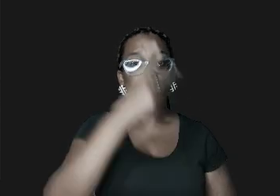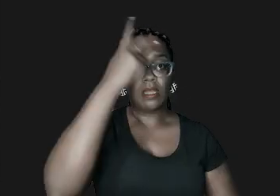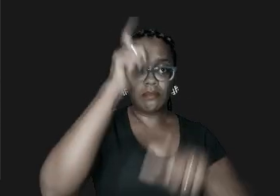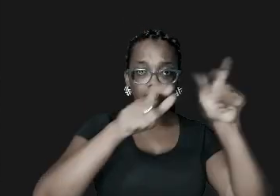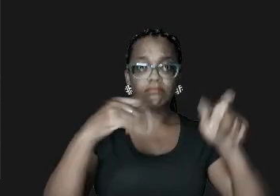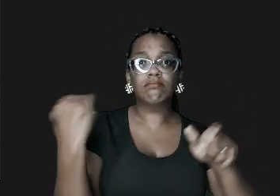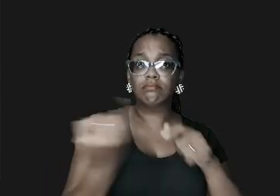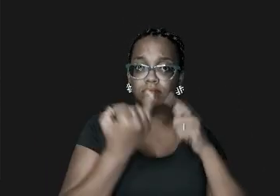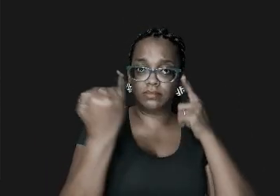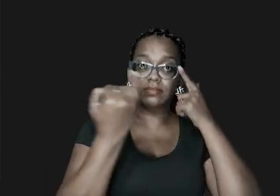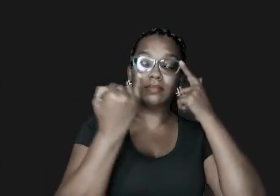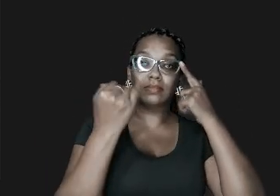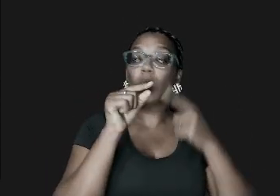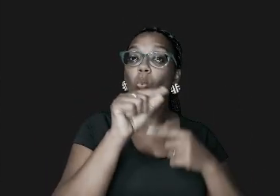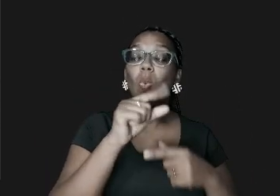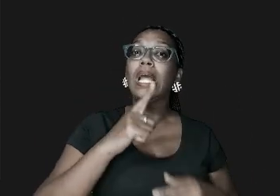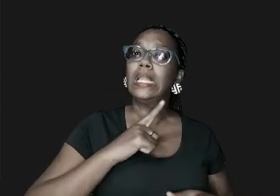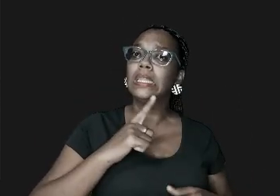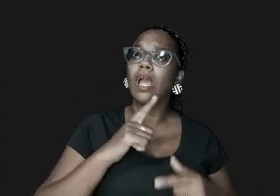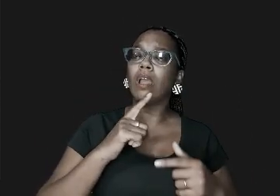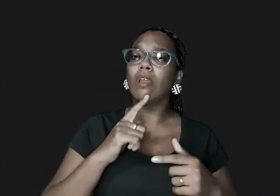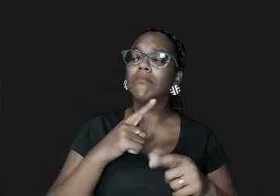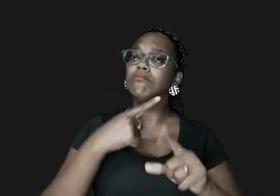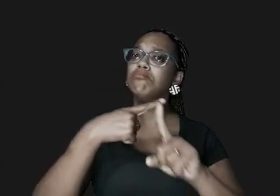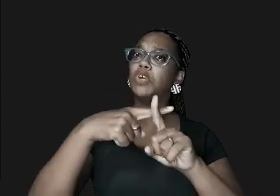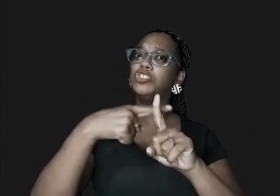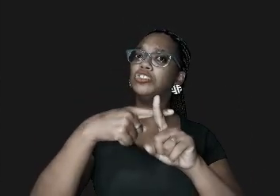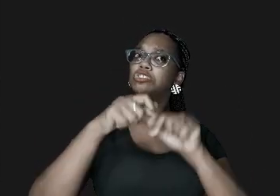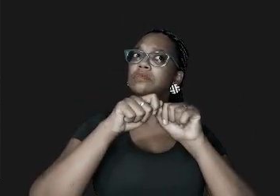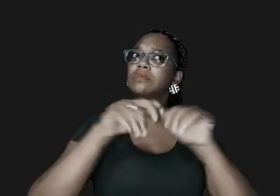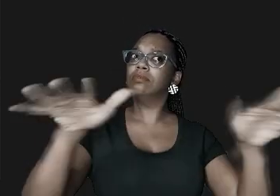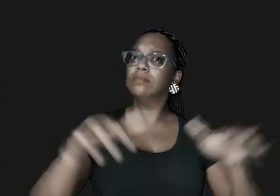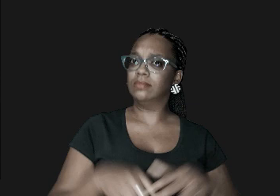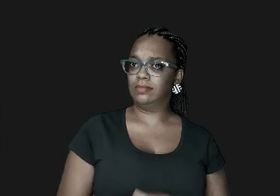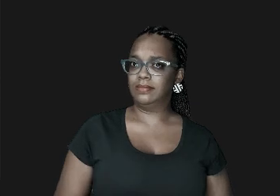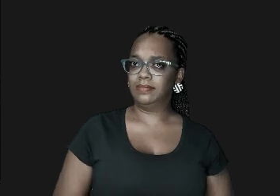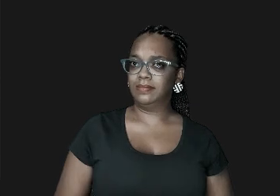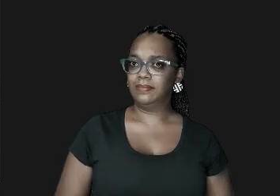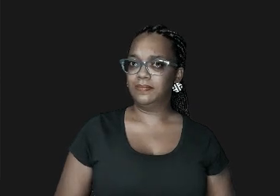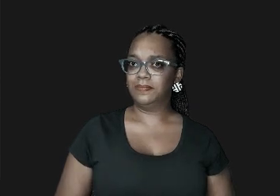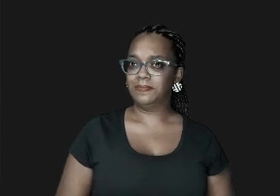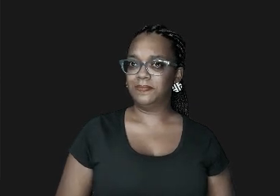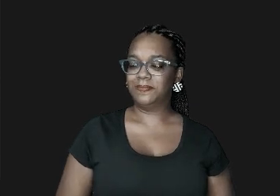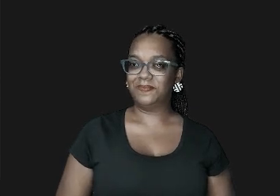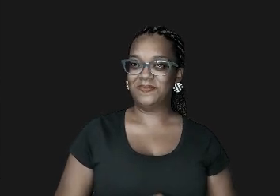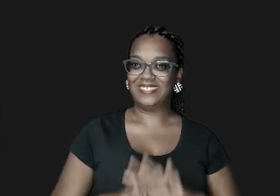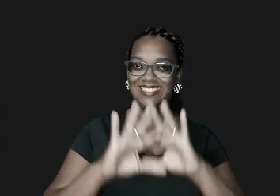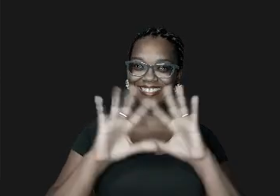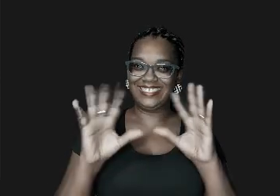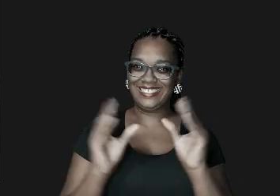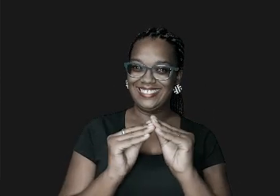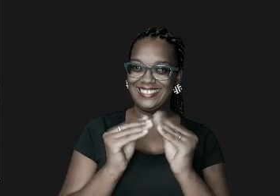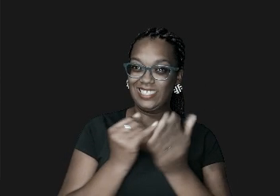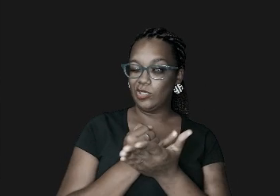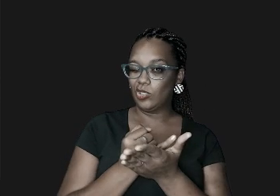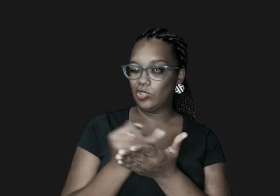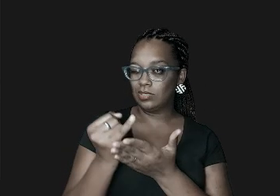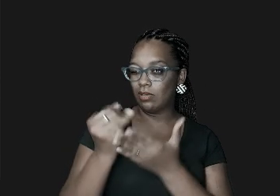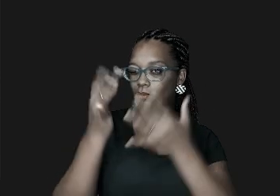nesse nesse mercado gente importante e gente que tem um efeito positivo no mercado